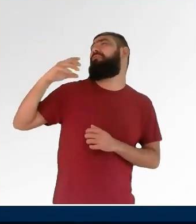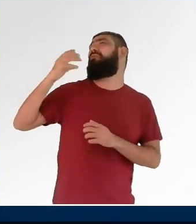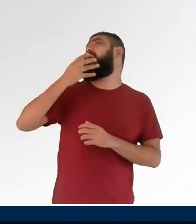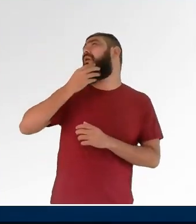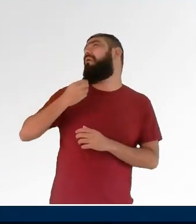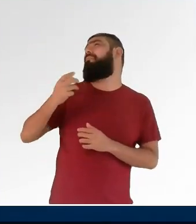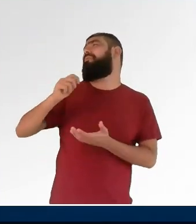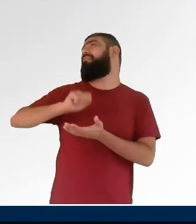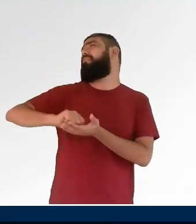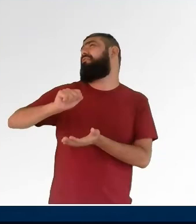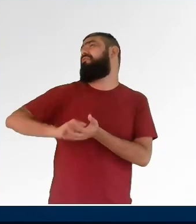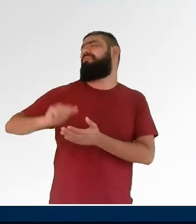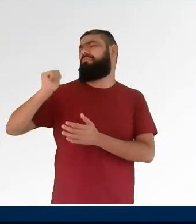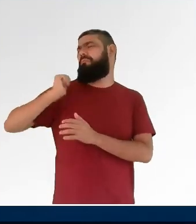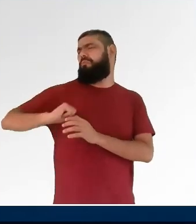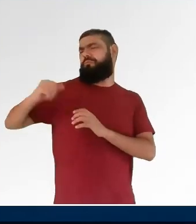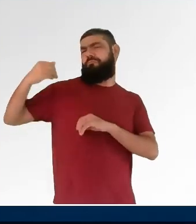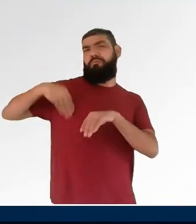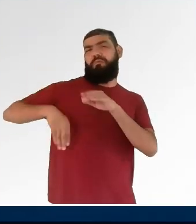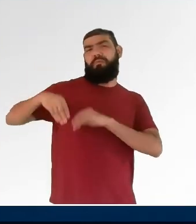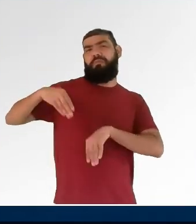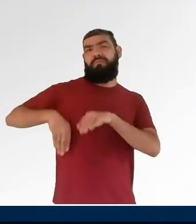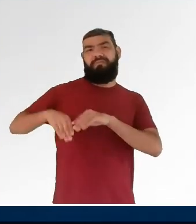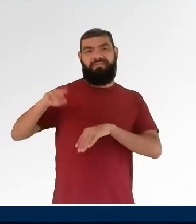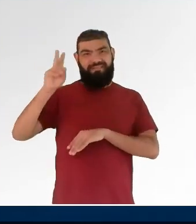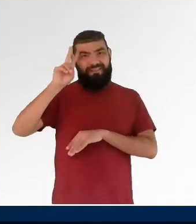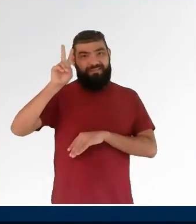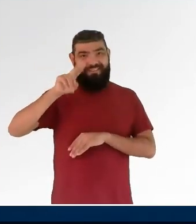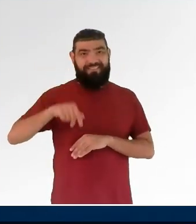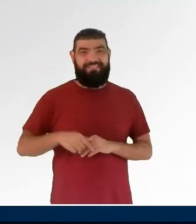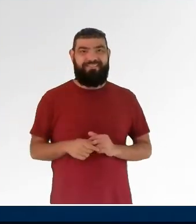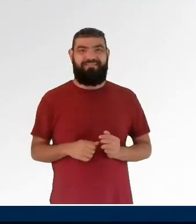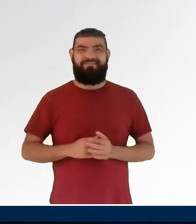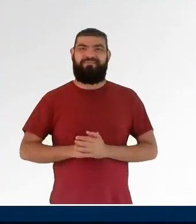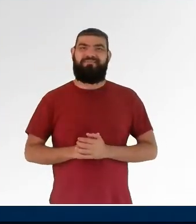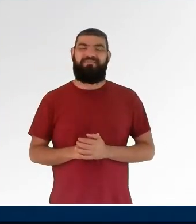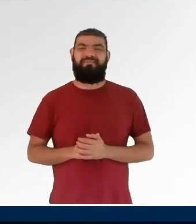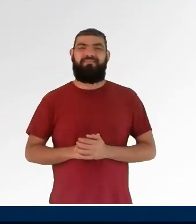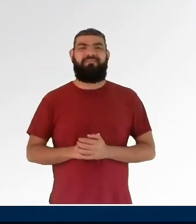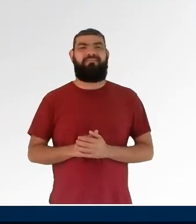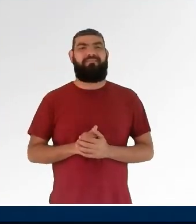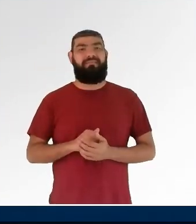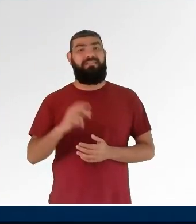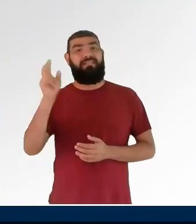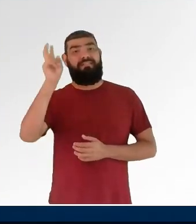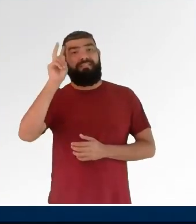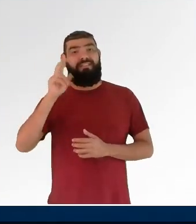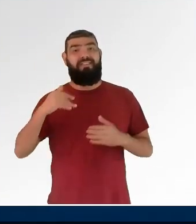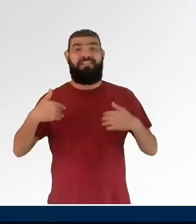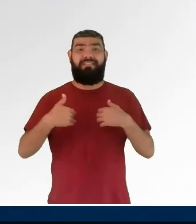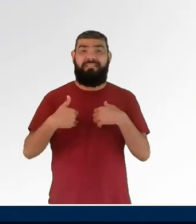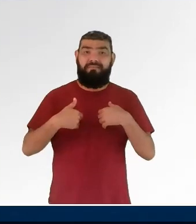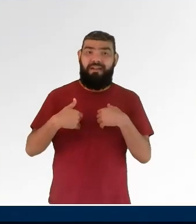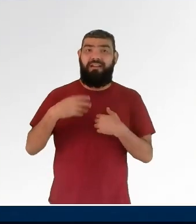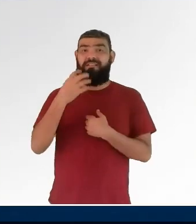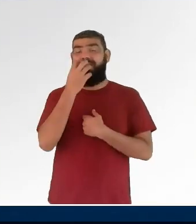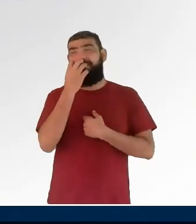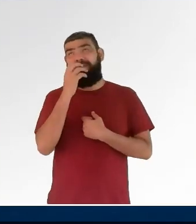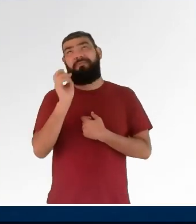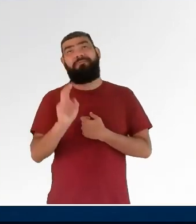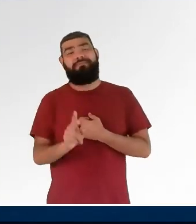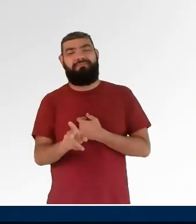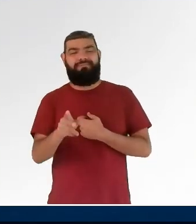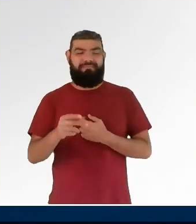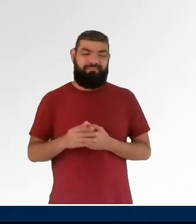bolsa tudo isso. Foi assim? Aí eu resgatei histórias de animais de estimação, cachorros geralmente. Fui